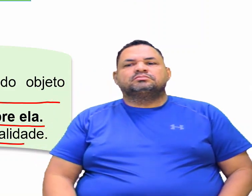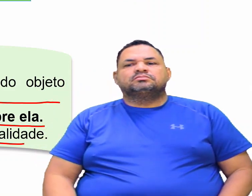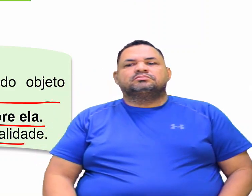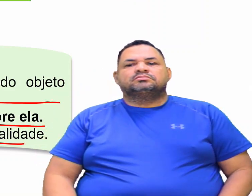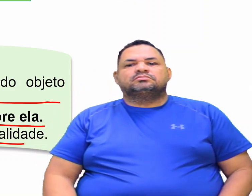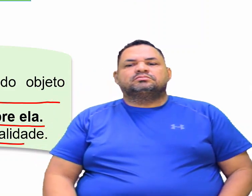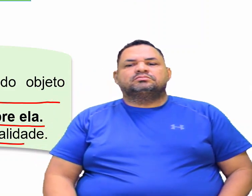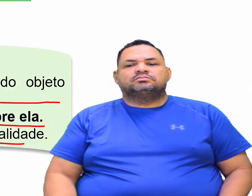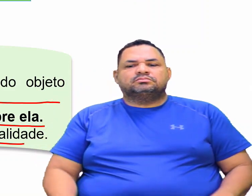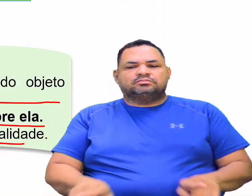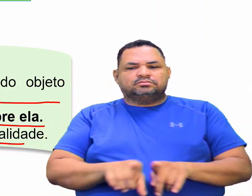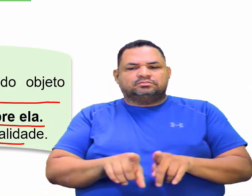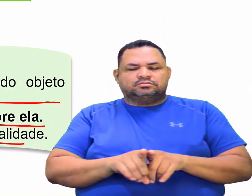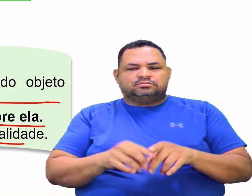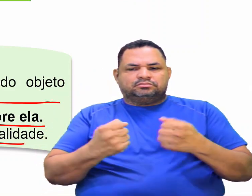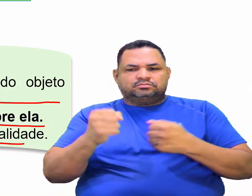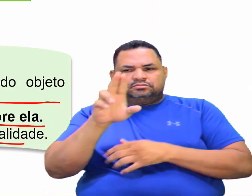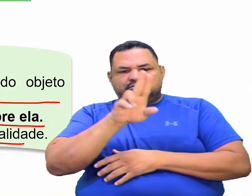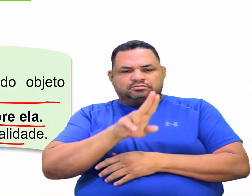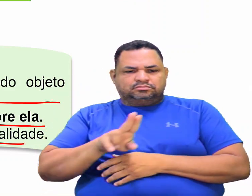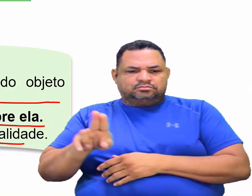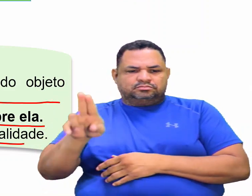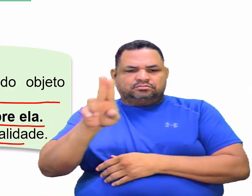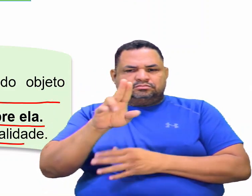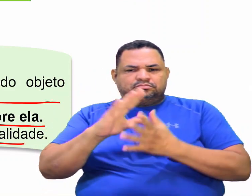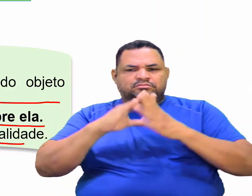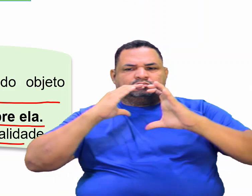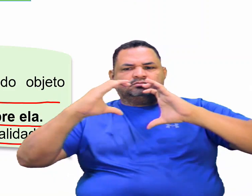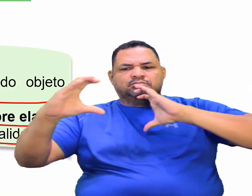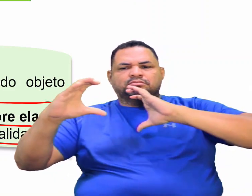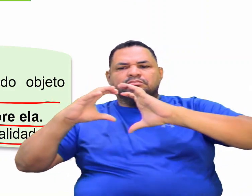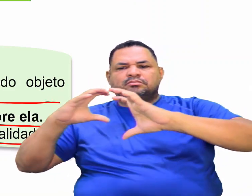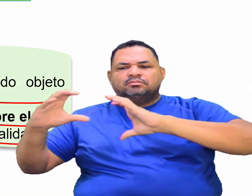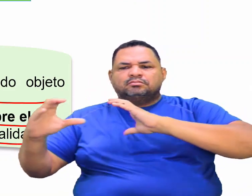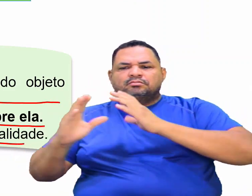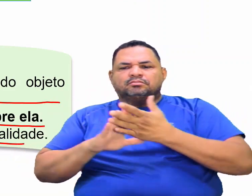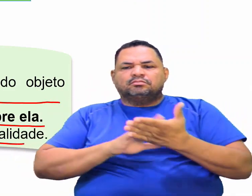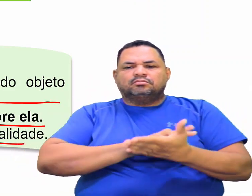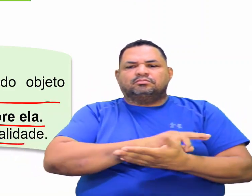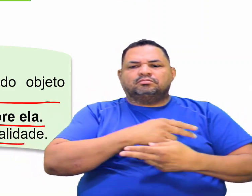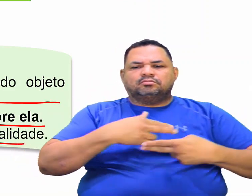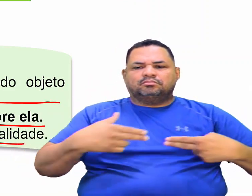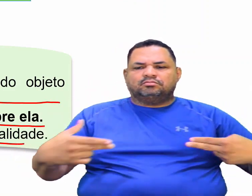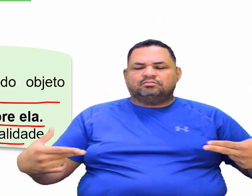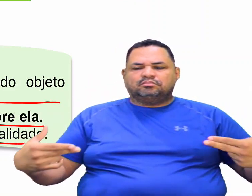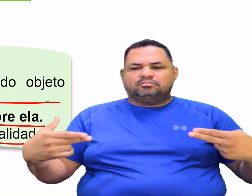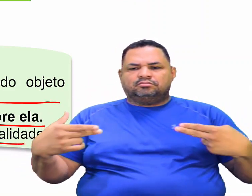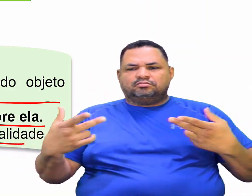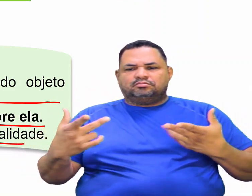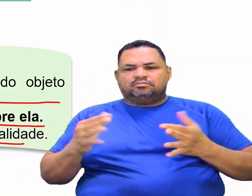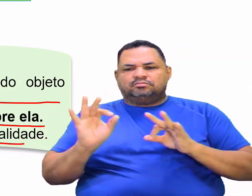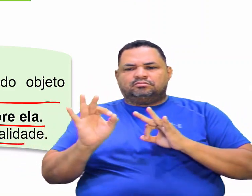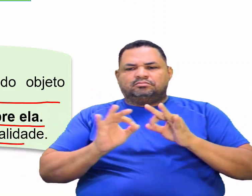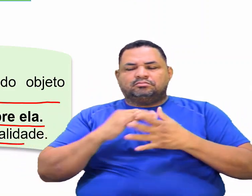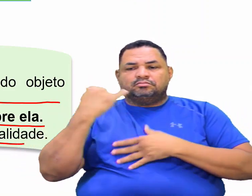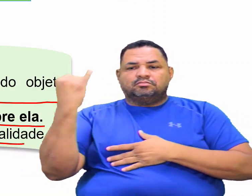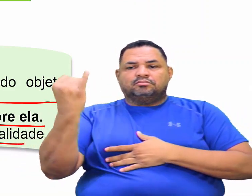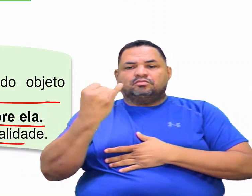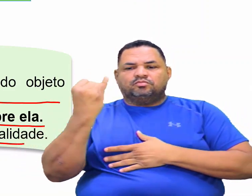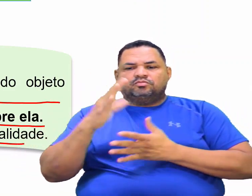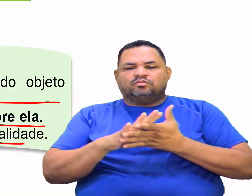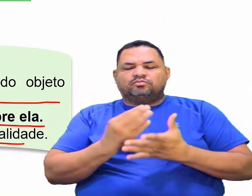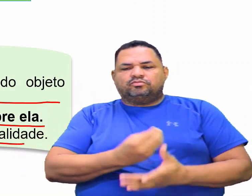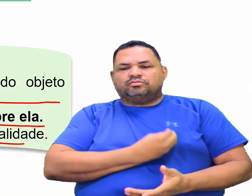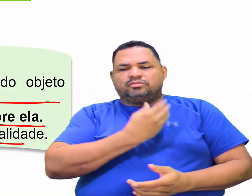a arte também pode ser usada para comunicar coisas mais eh importantes